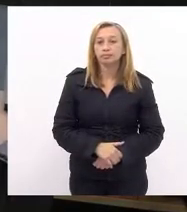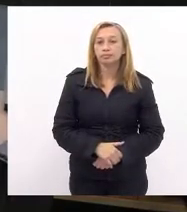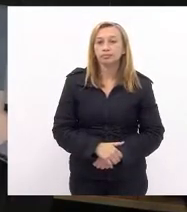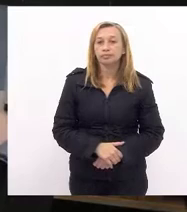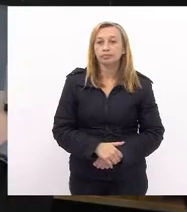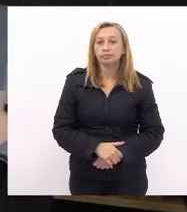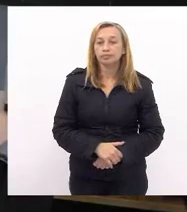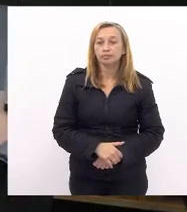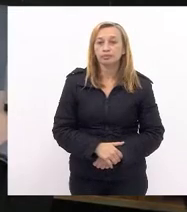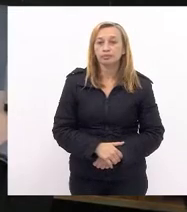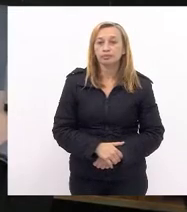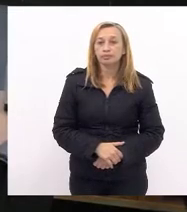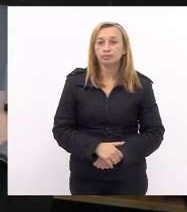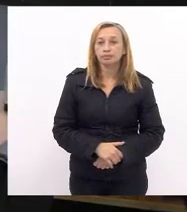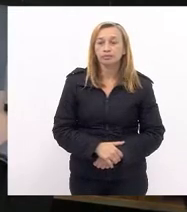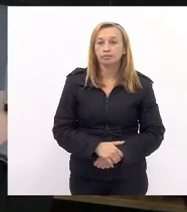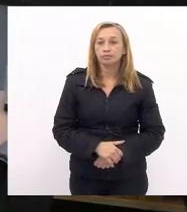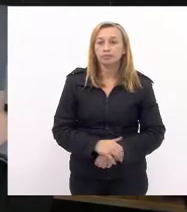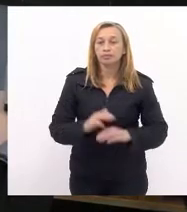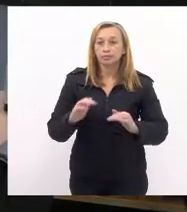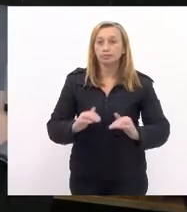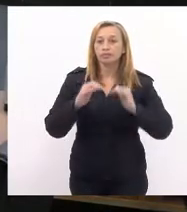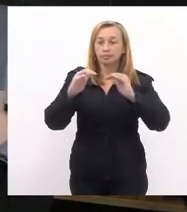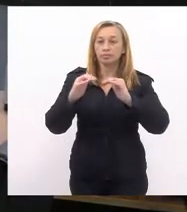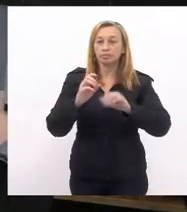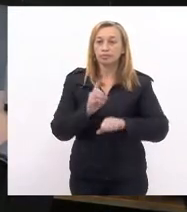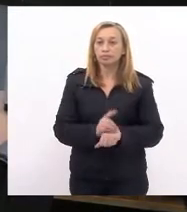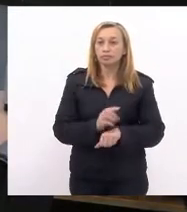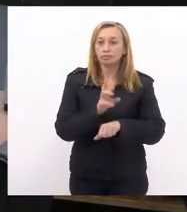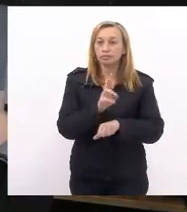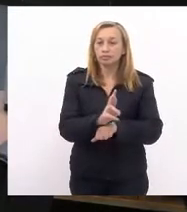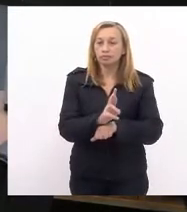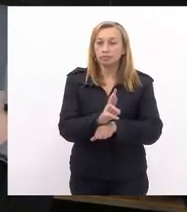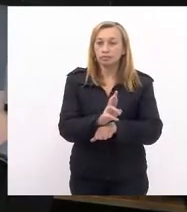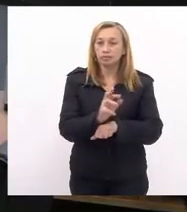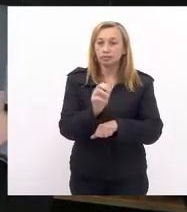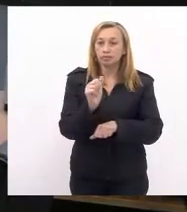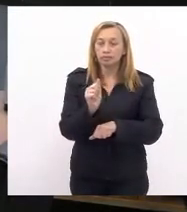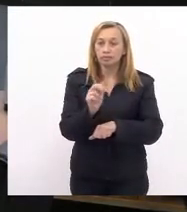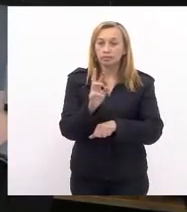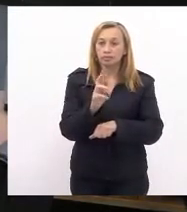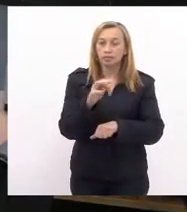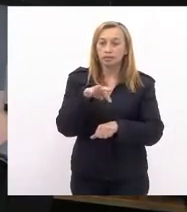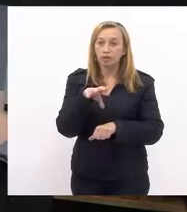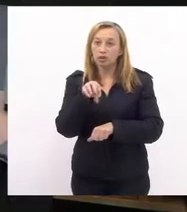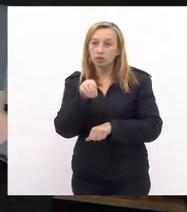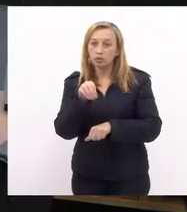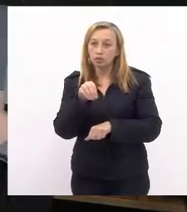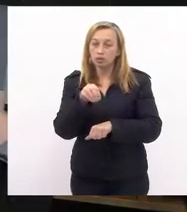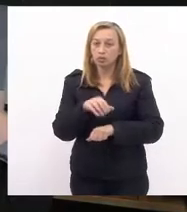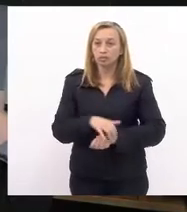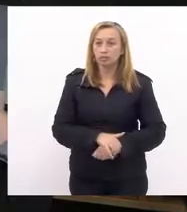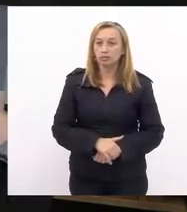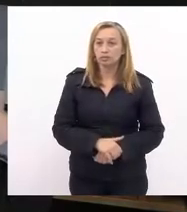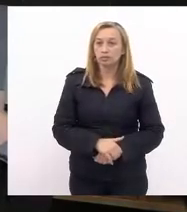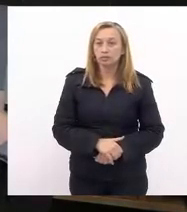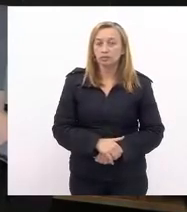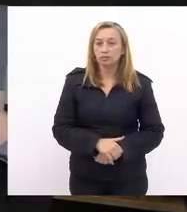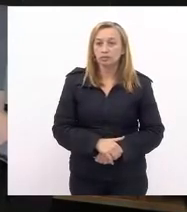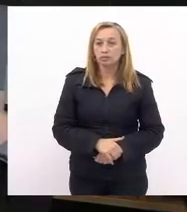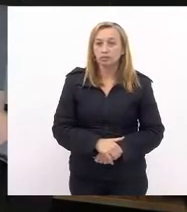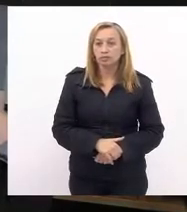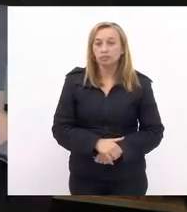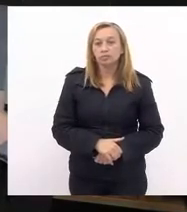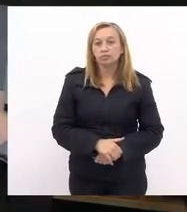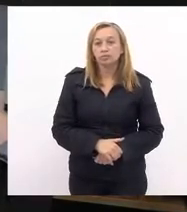Tenho a honra de chamar o excelentíssimo doutor Armando Vila Fernandes.